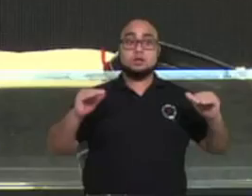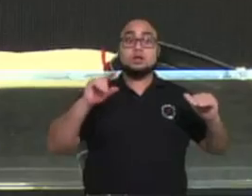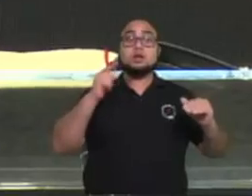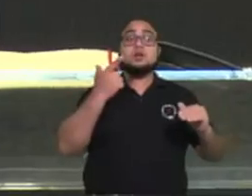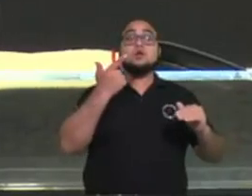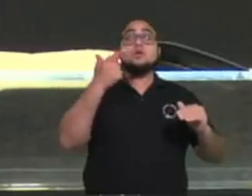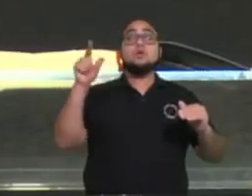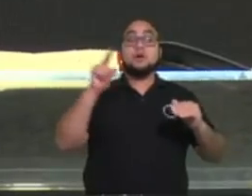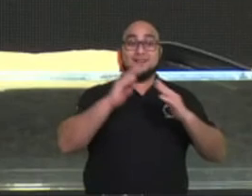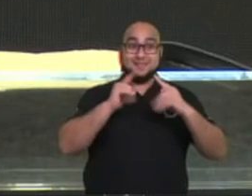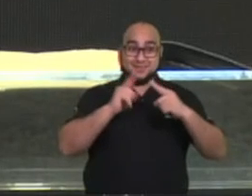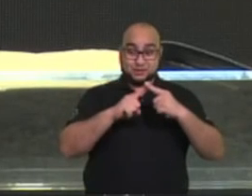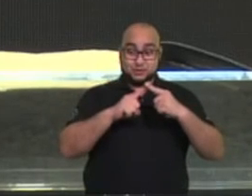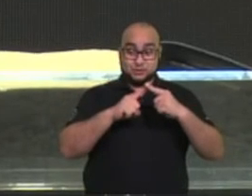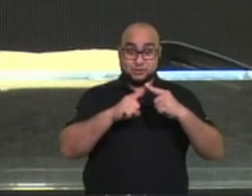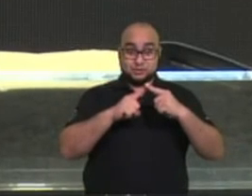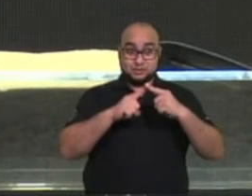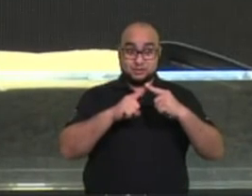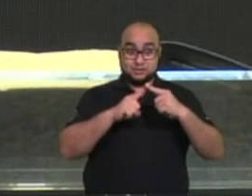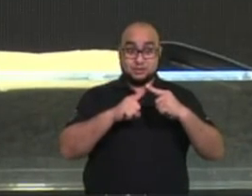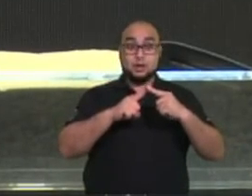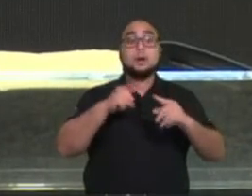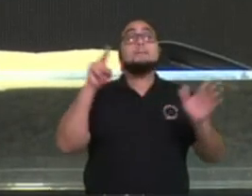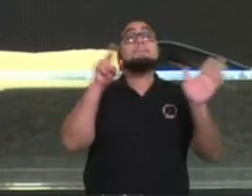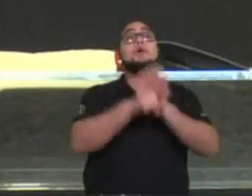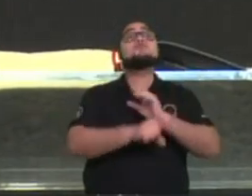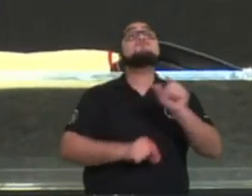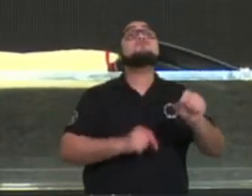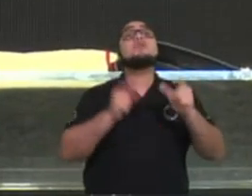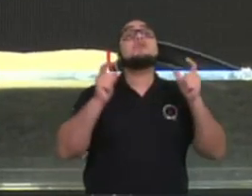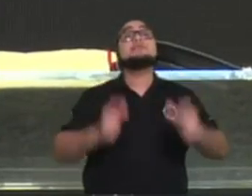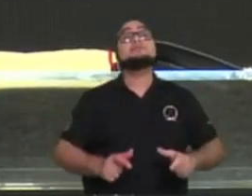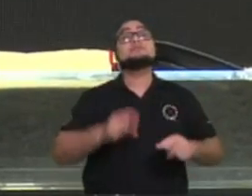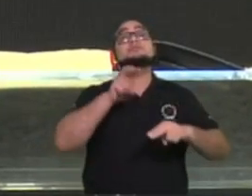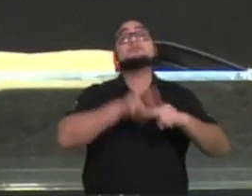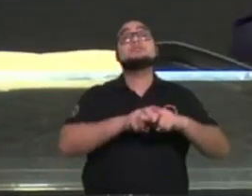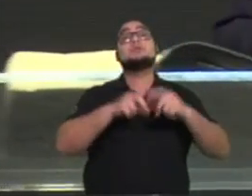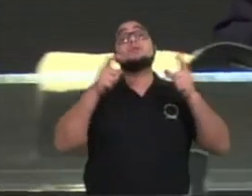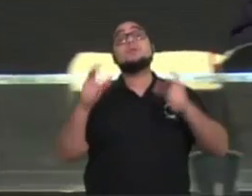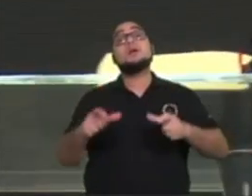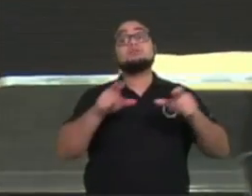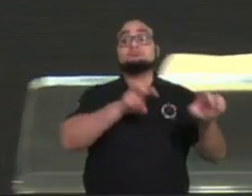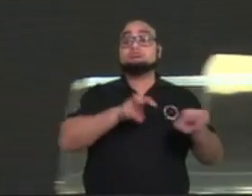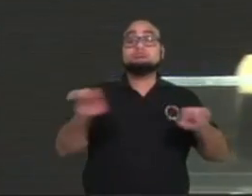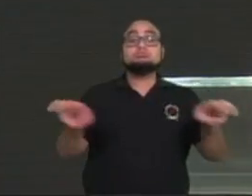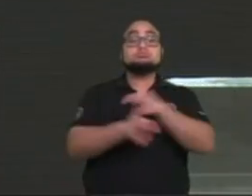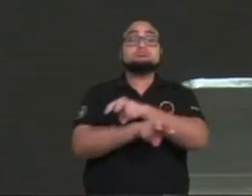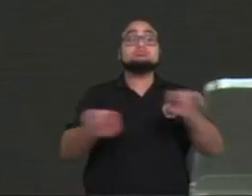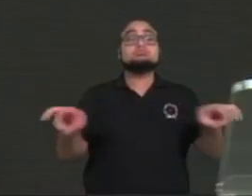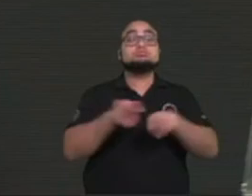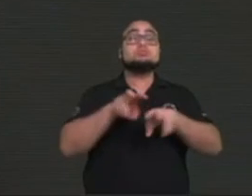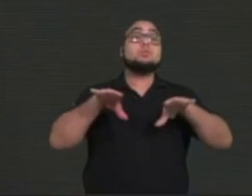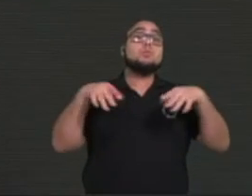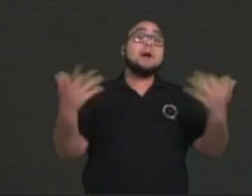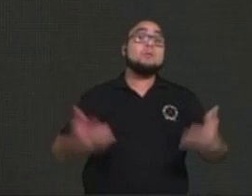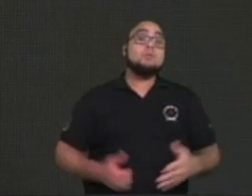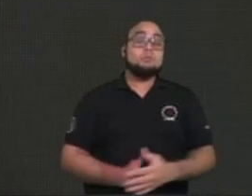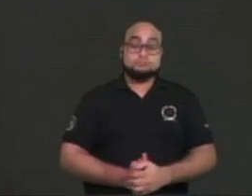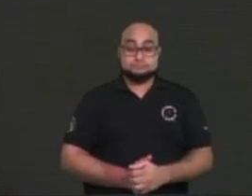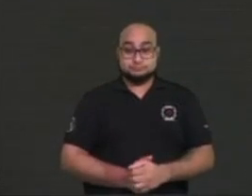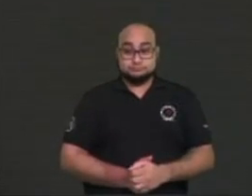sentar e é na frente atrás é na esquerda no canto o meu irmão